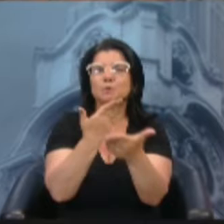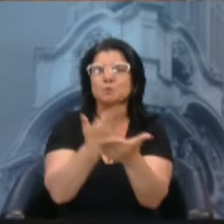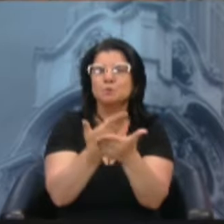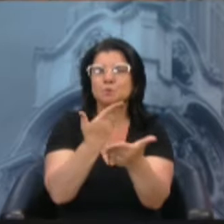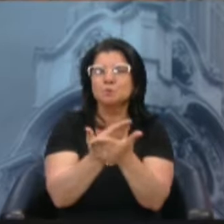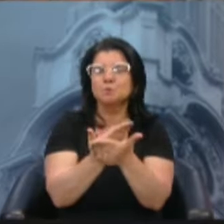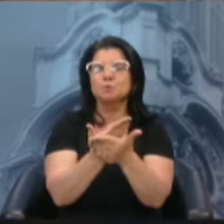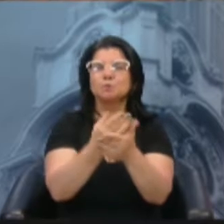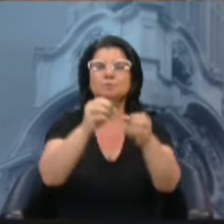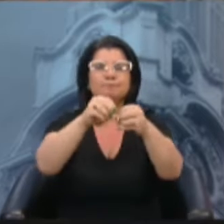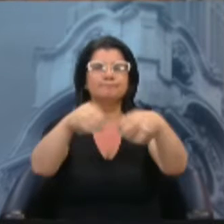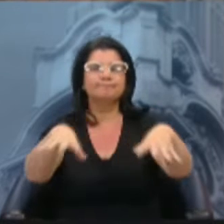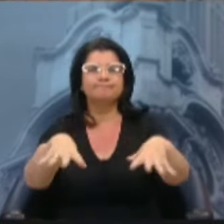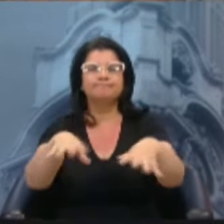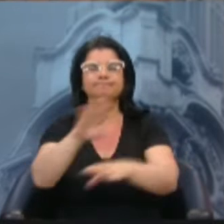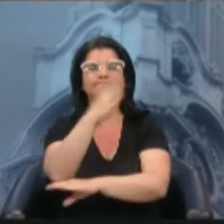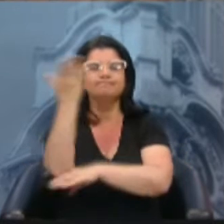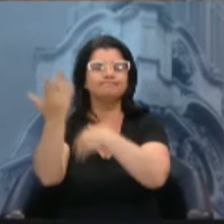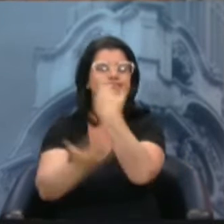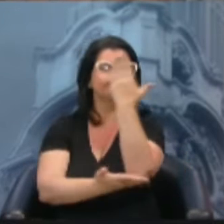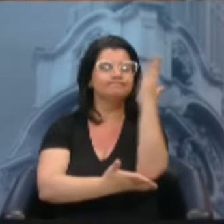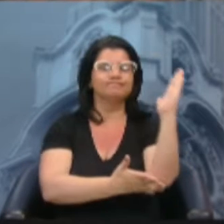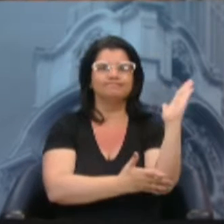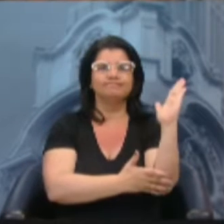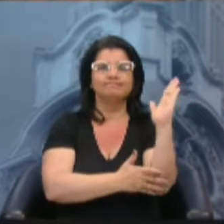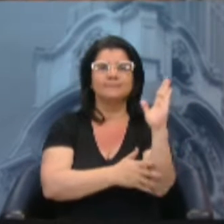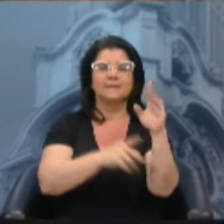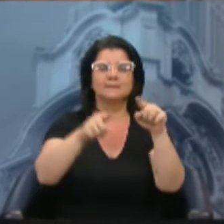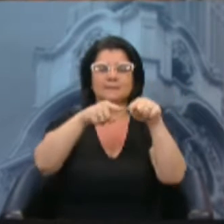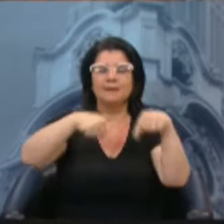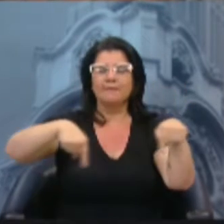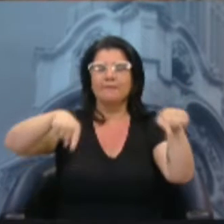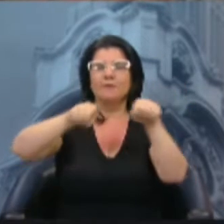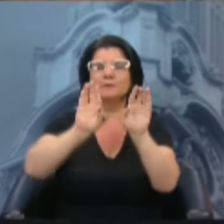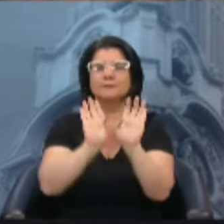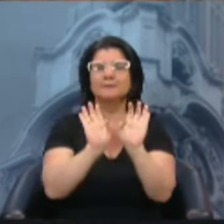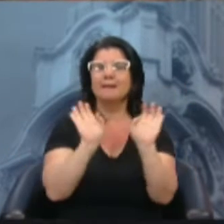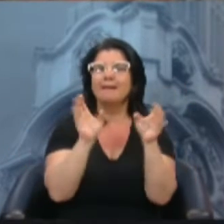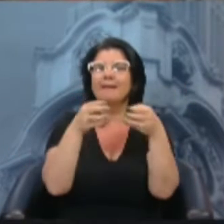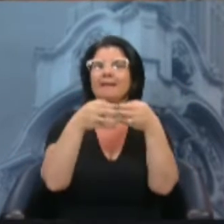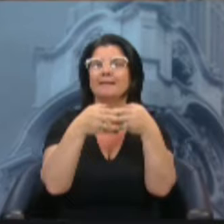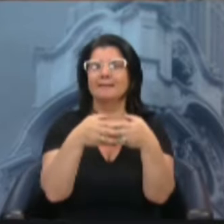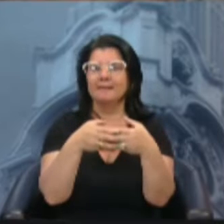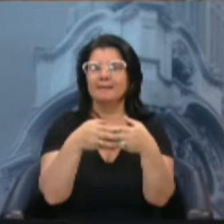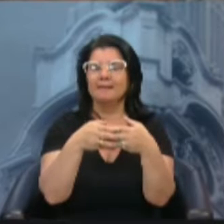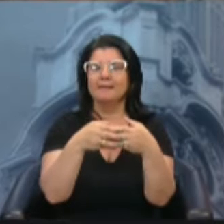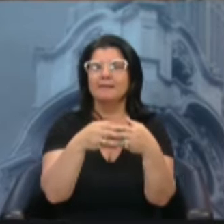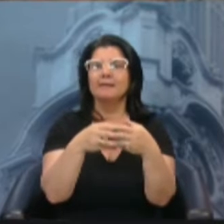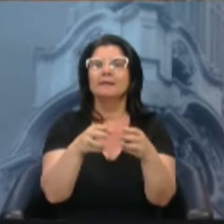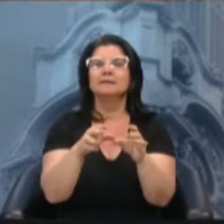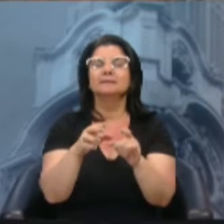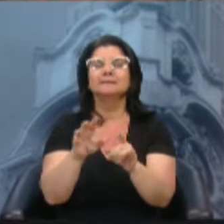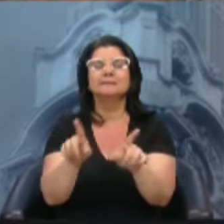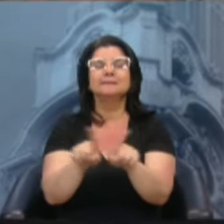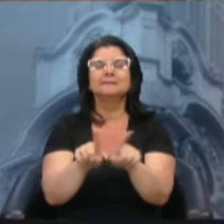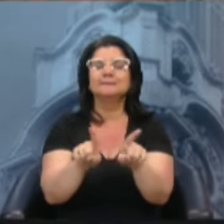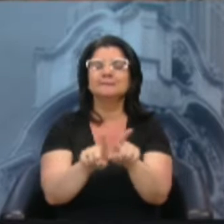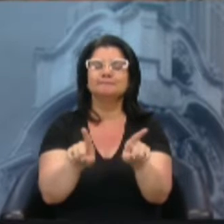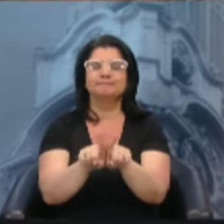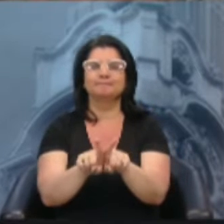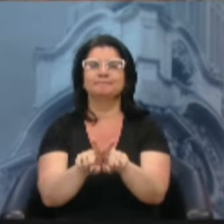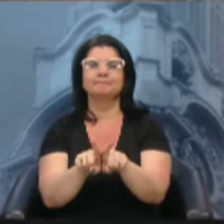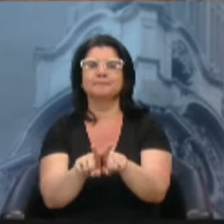ambiental para o entorno da Arena, ali na região do Quarto Distrito, tampouco, né, a solução,